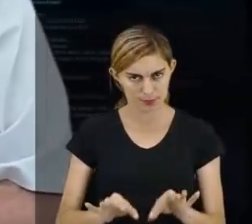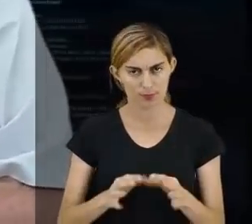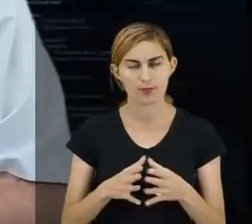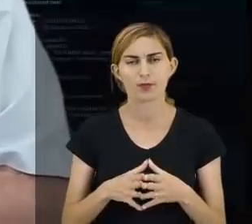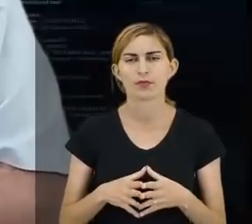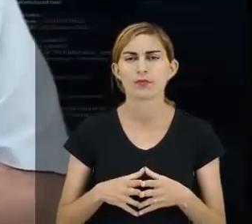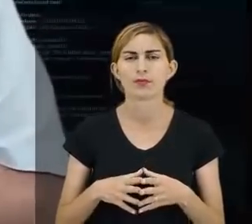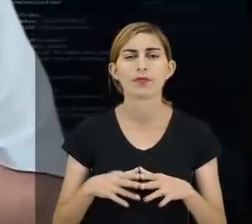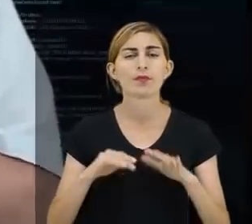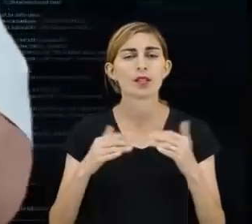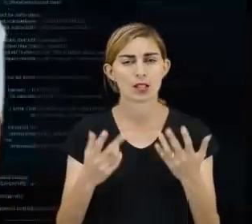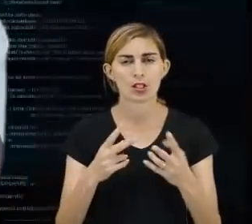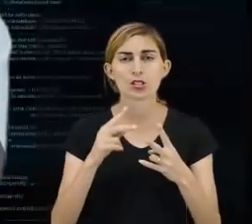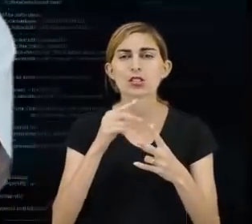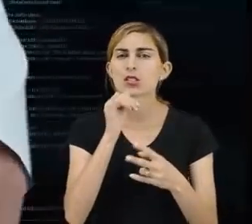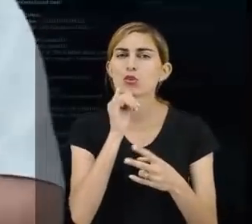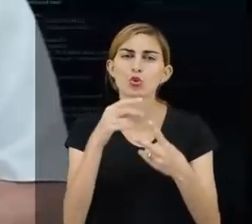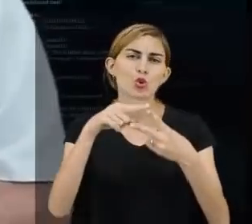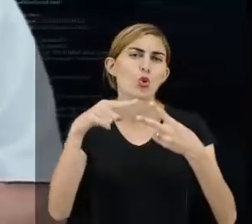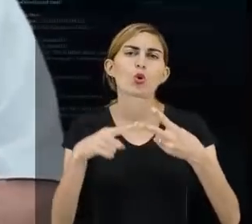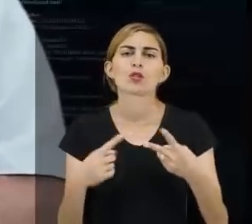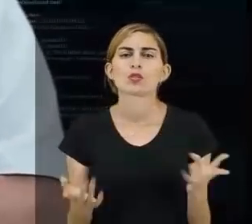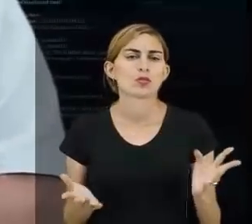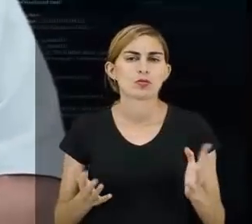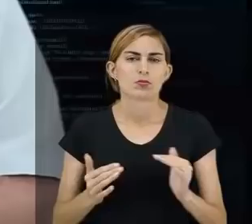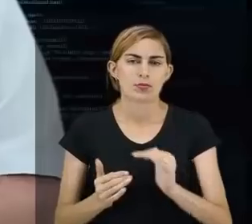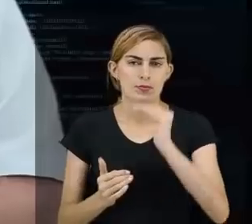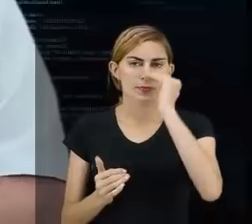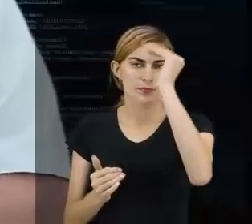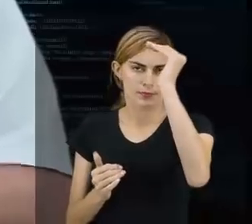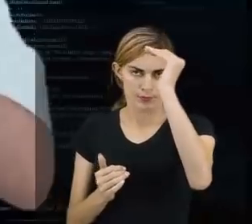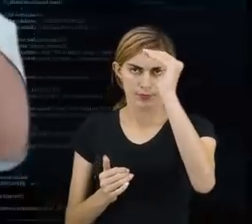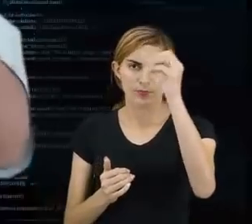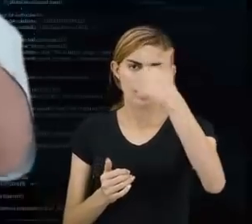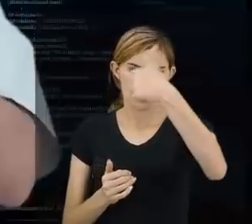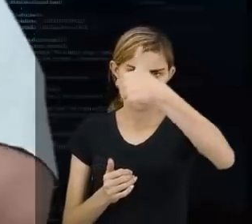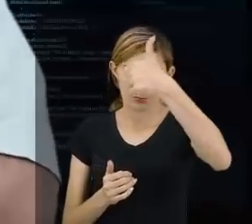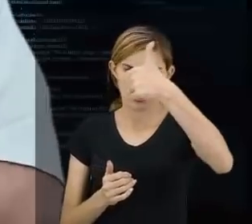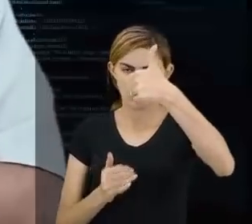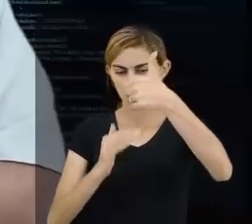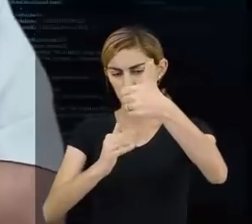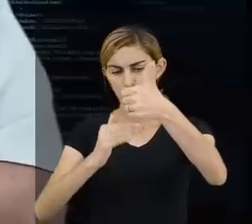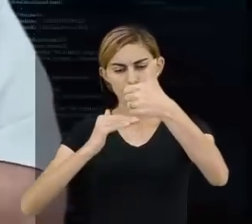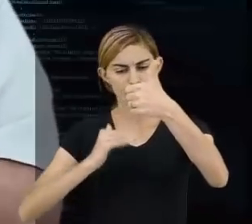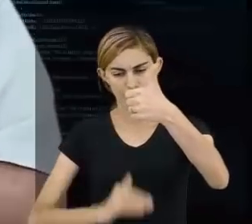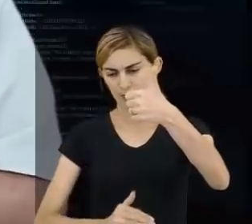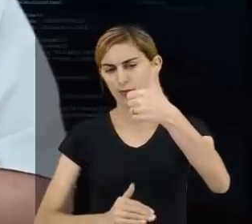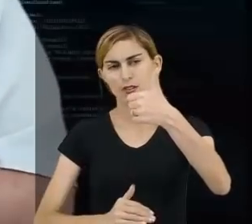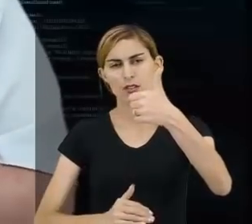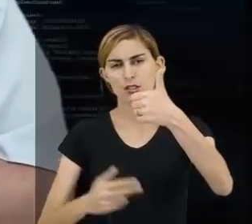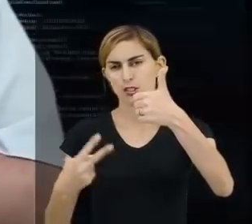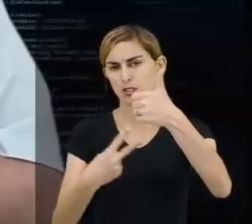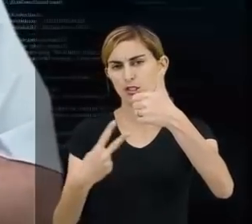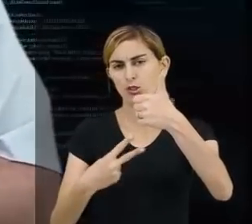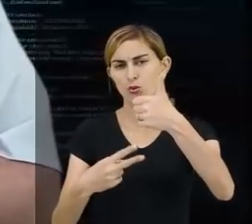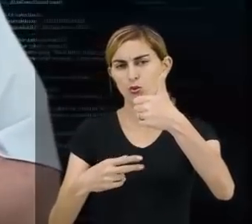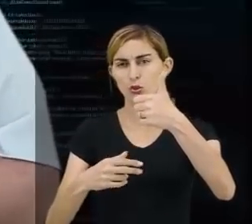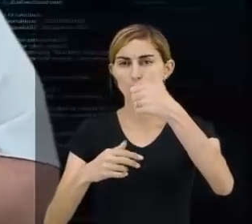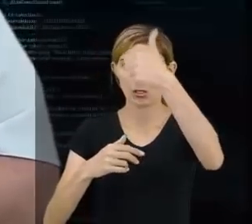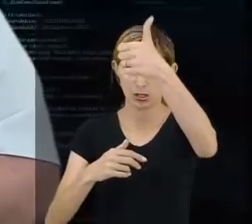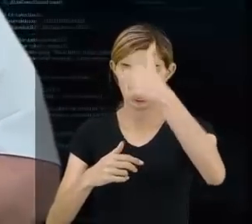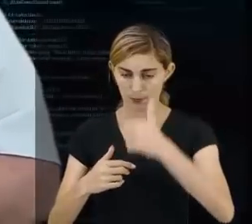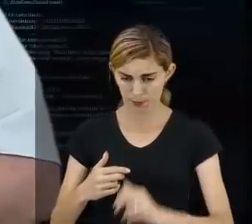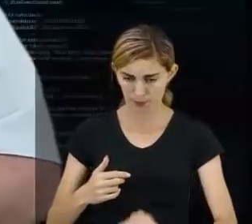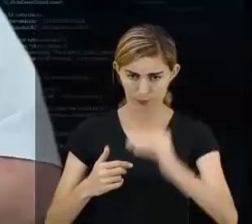Certo? E se eu colocar 2 valores? Em cima, o primeiro valor vai ser em cima e embaixo, o segundo valor vai ser esquerda e